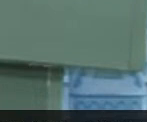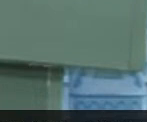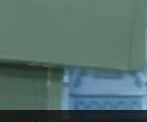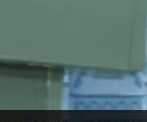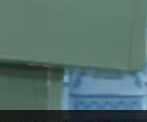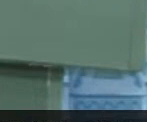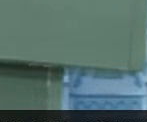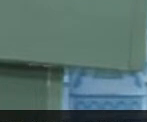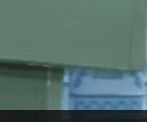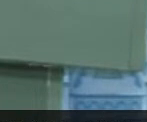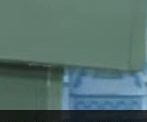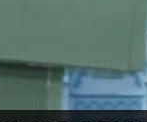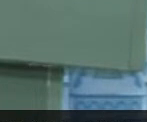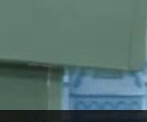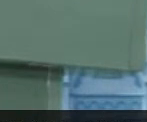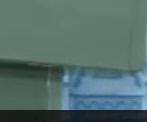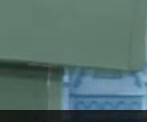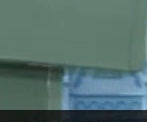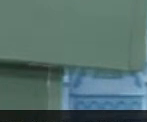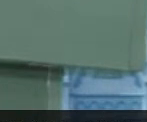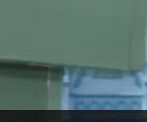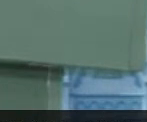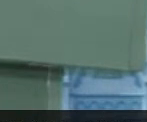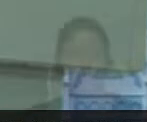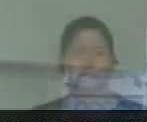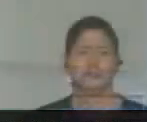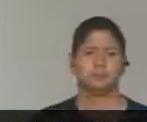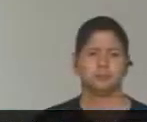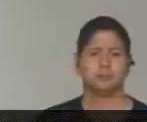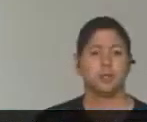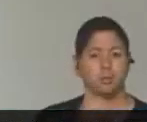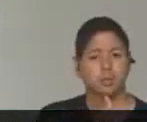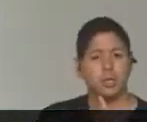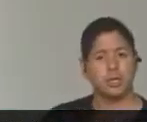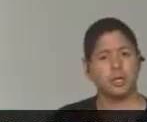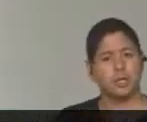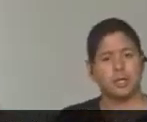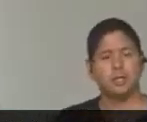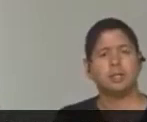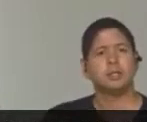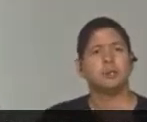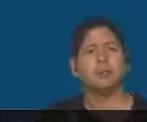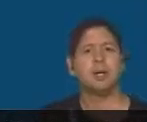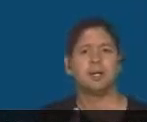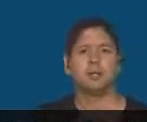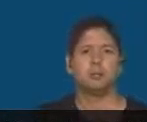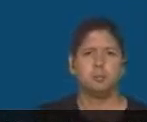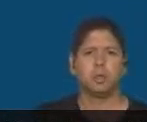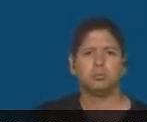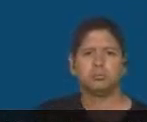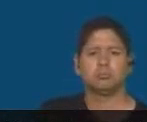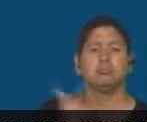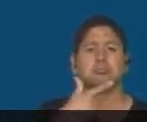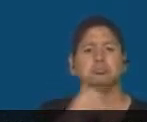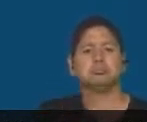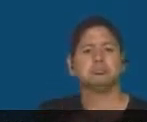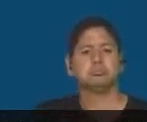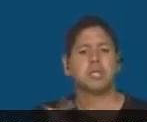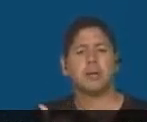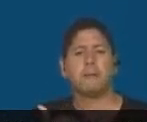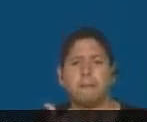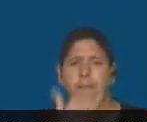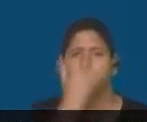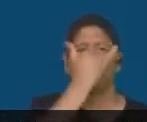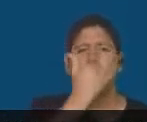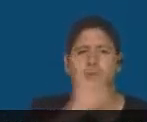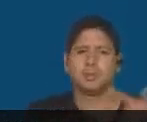só quando precisa. Então a campanha é importante, veja só. Issa presta serviço de entregas com moto. Sem carteira assinada, ela sofreu um